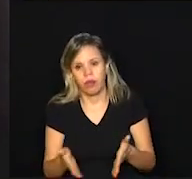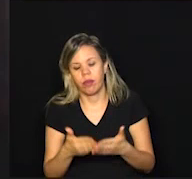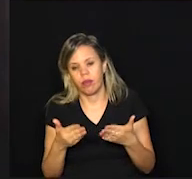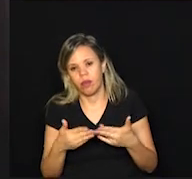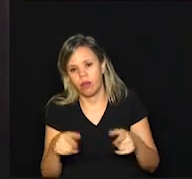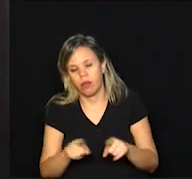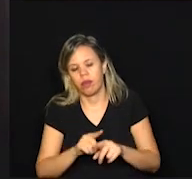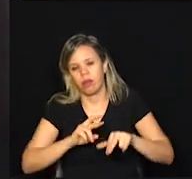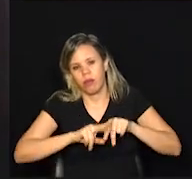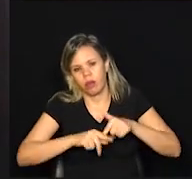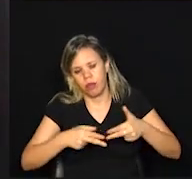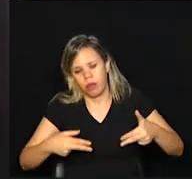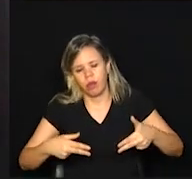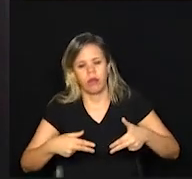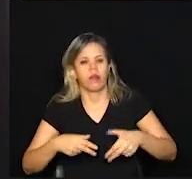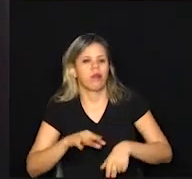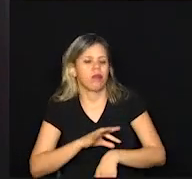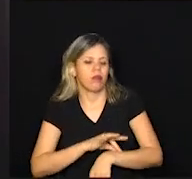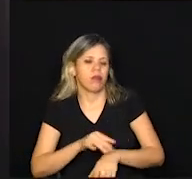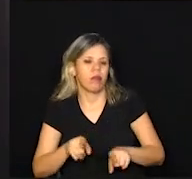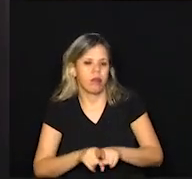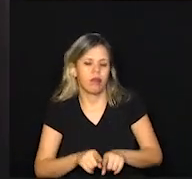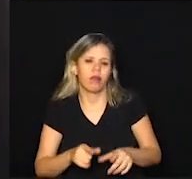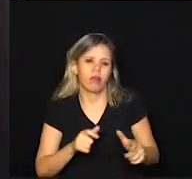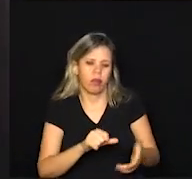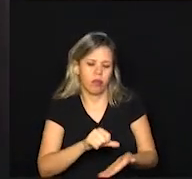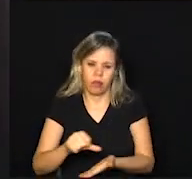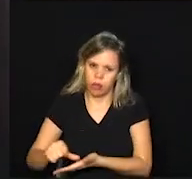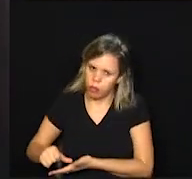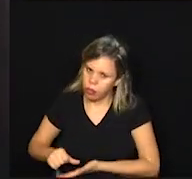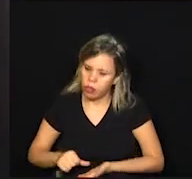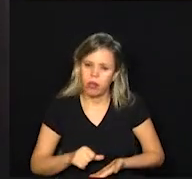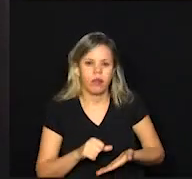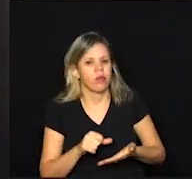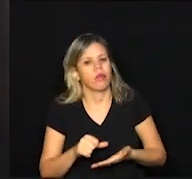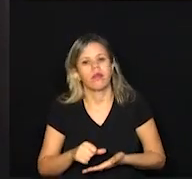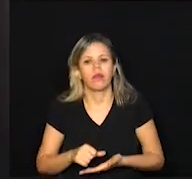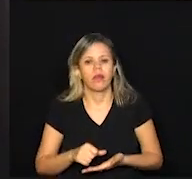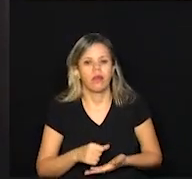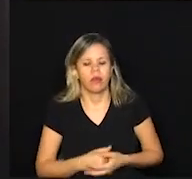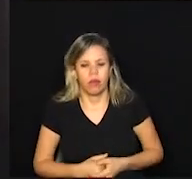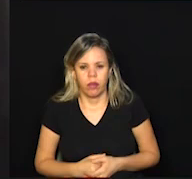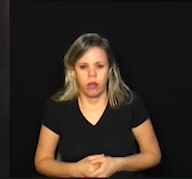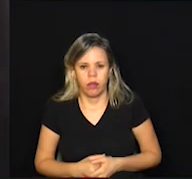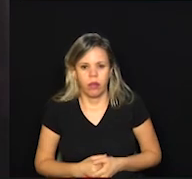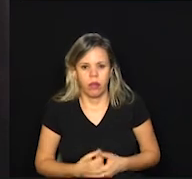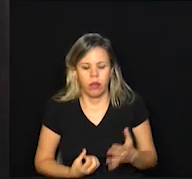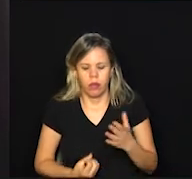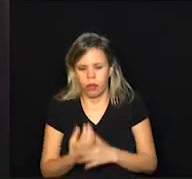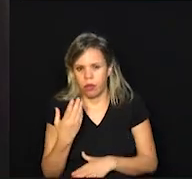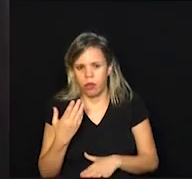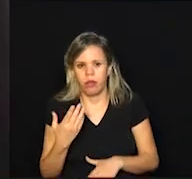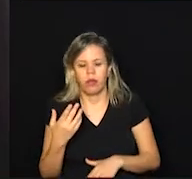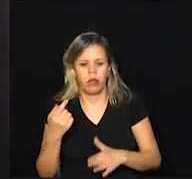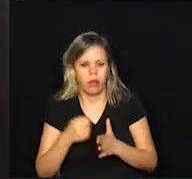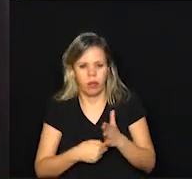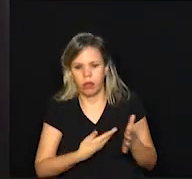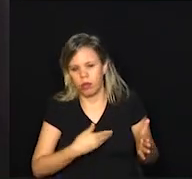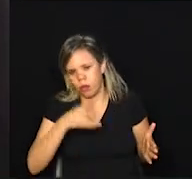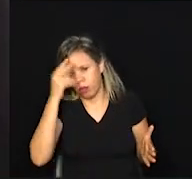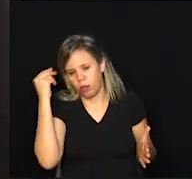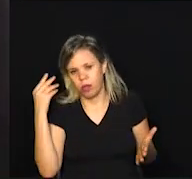de gênero de raça territorial e também do ponto de vista da realização das políticas públicas